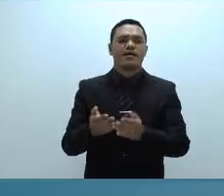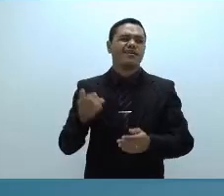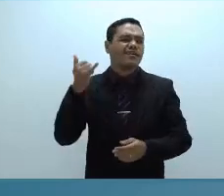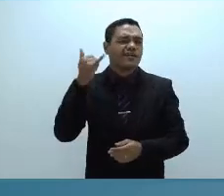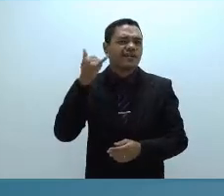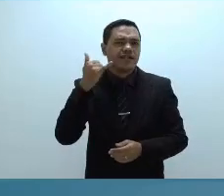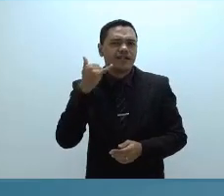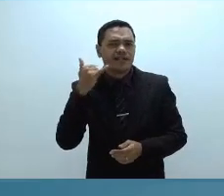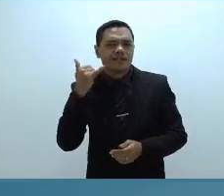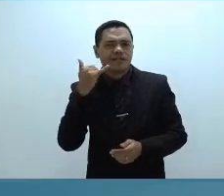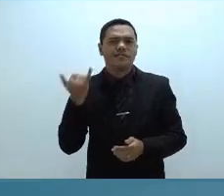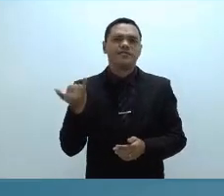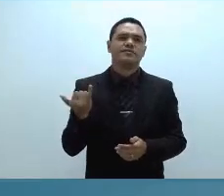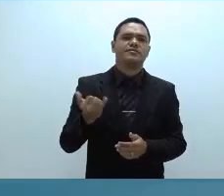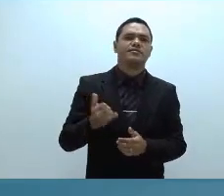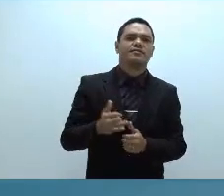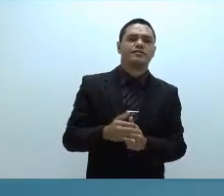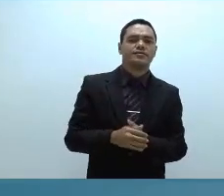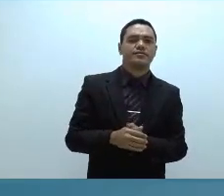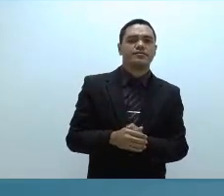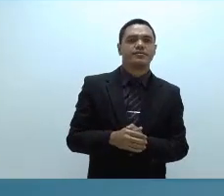telefonia,